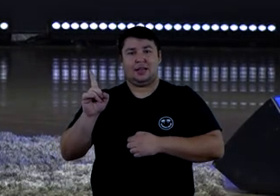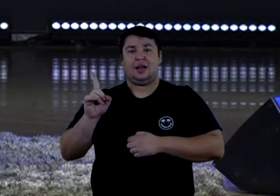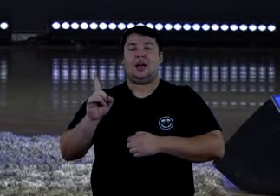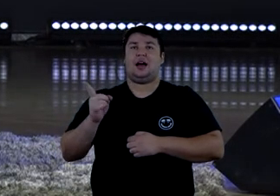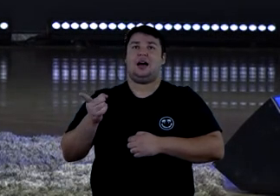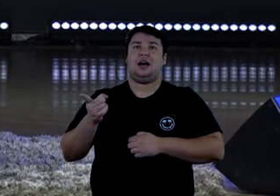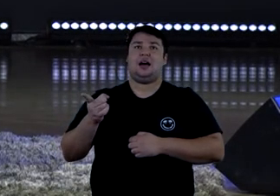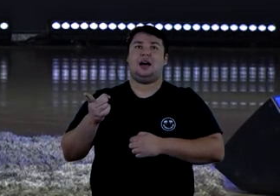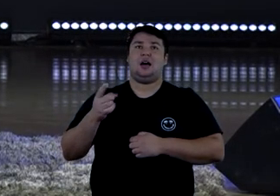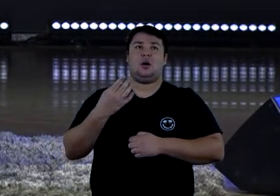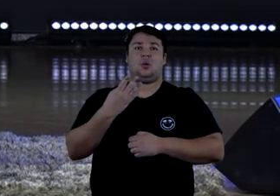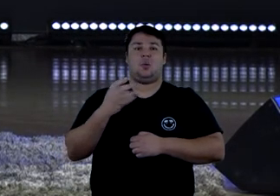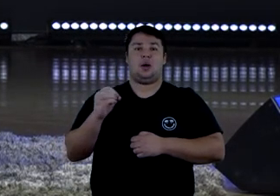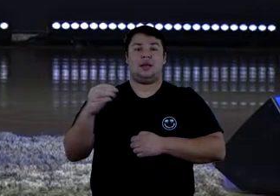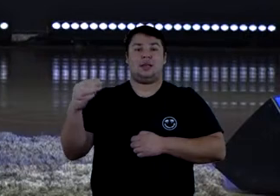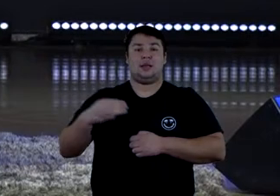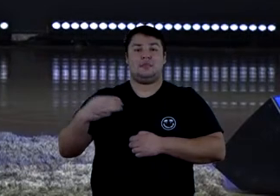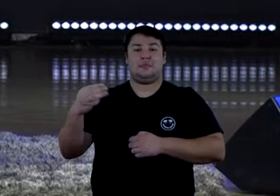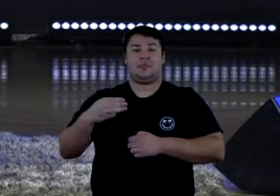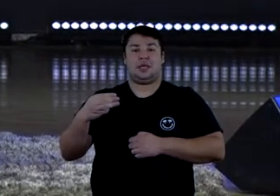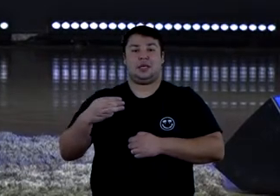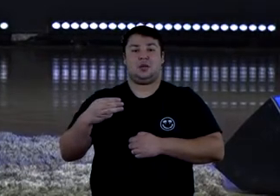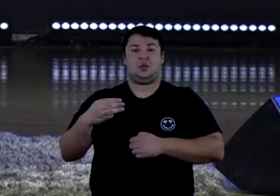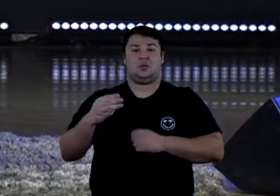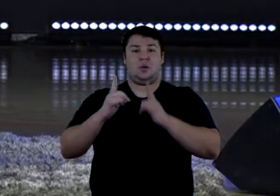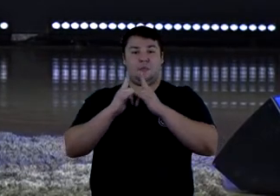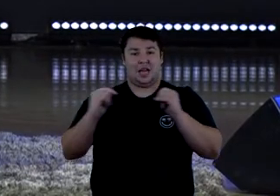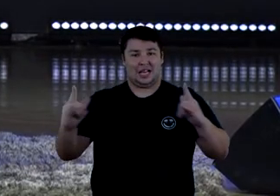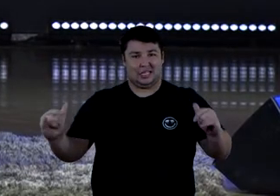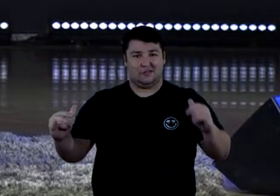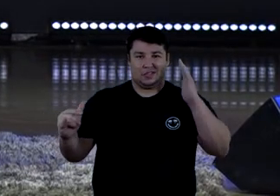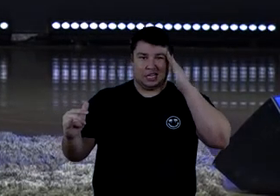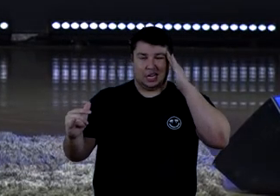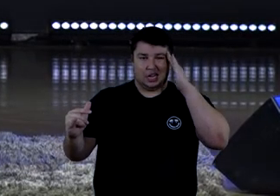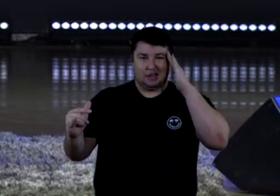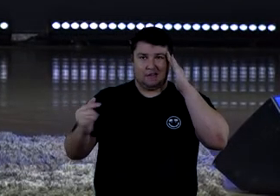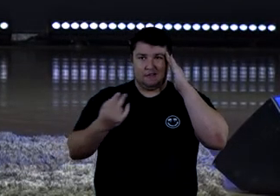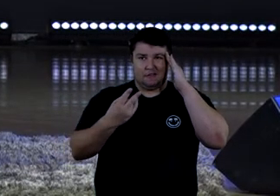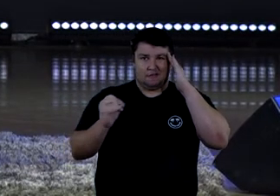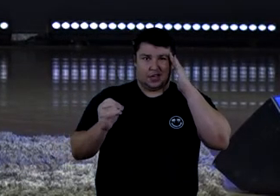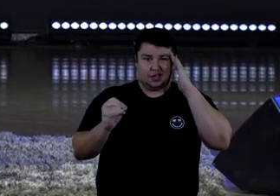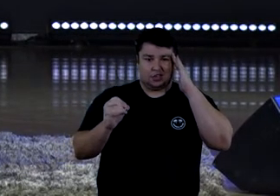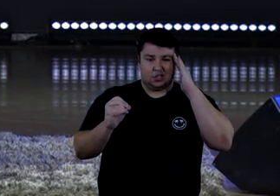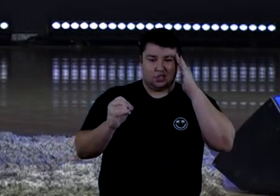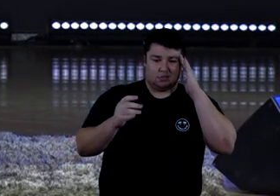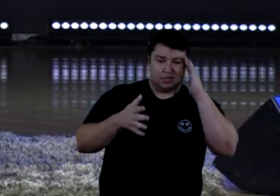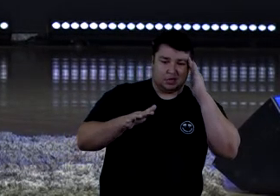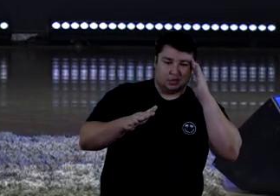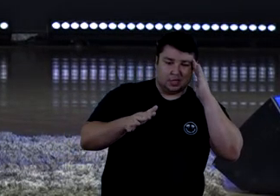a 40 minutos para dentro da cidade de São Vicente, né? 20?